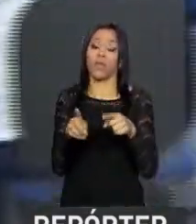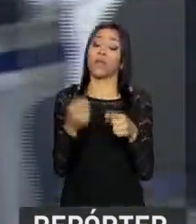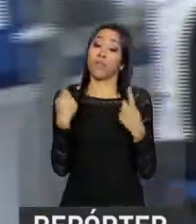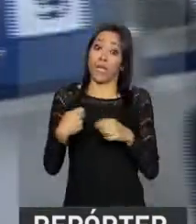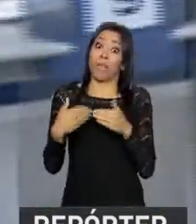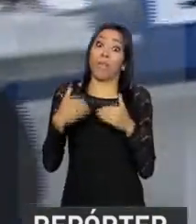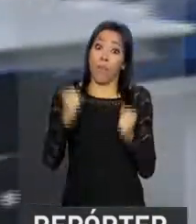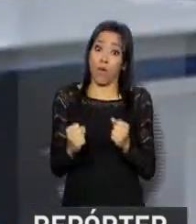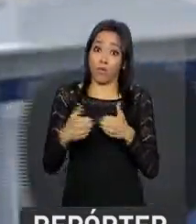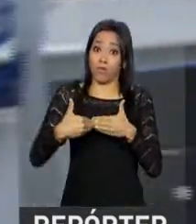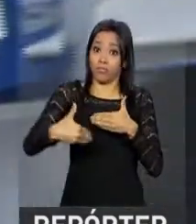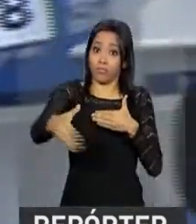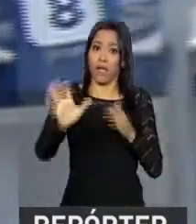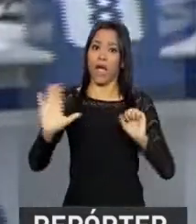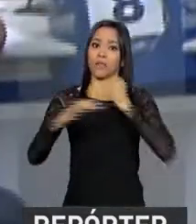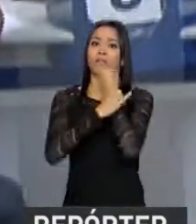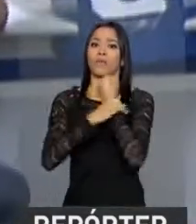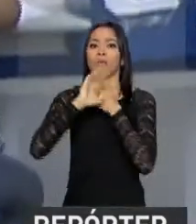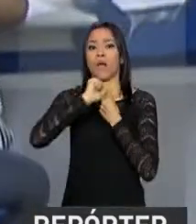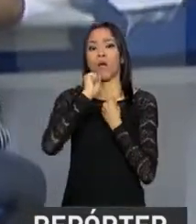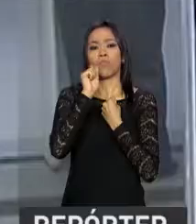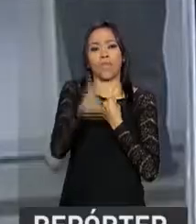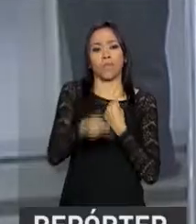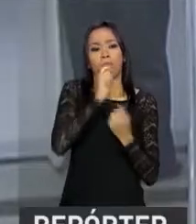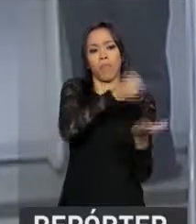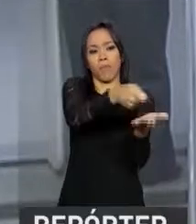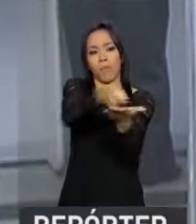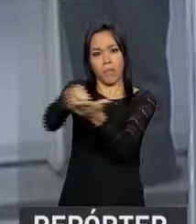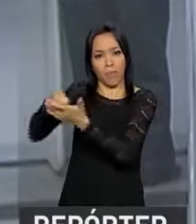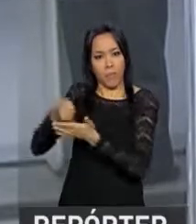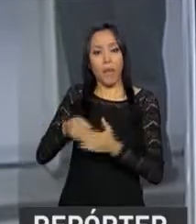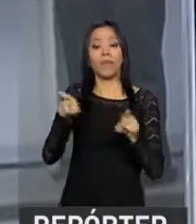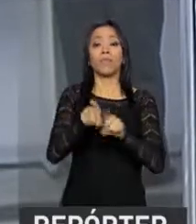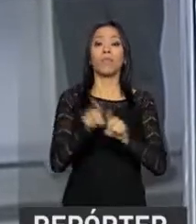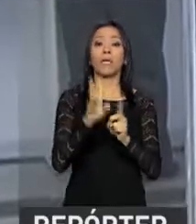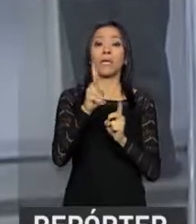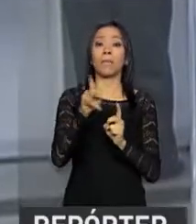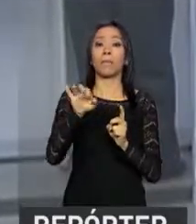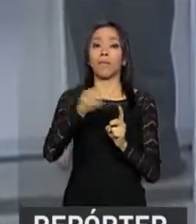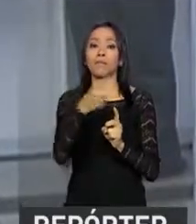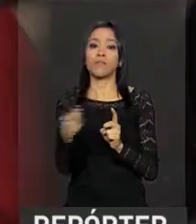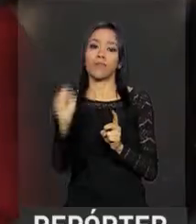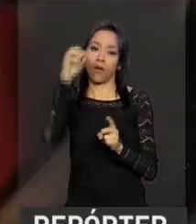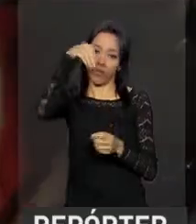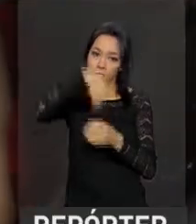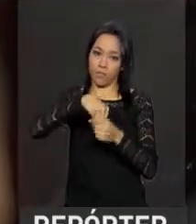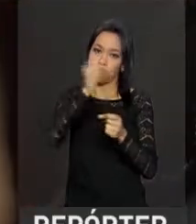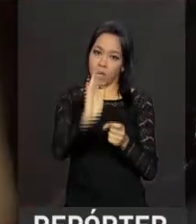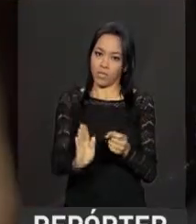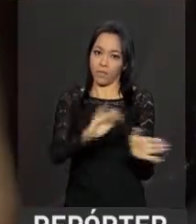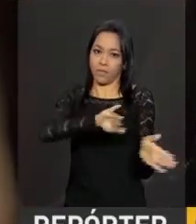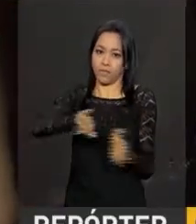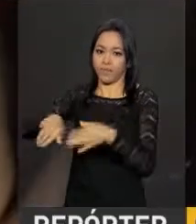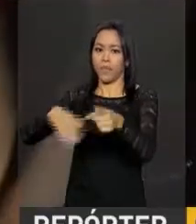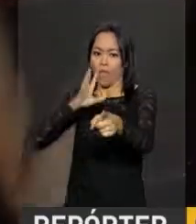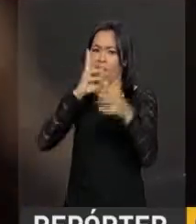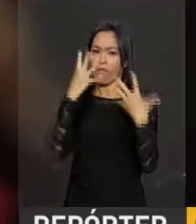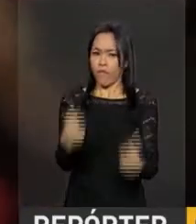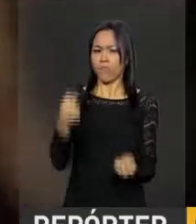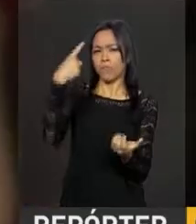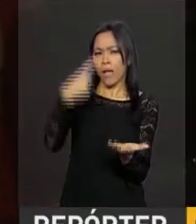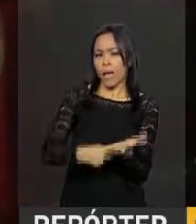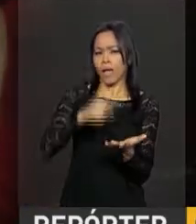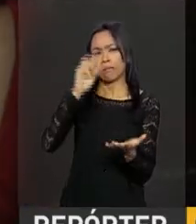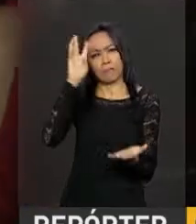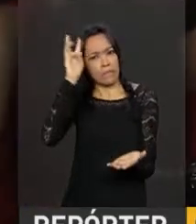prazo e garantir o pagamento de benefícios a aposentados e pensionistas no país vão tentar já marcar na terça ou quarta feira